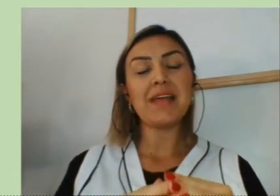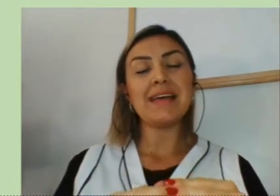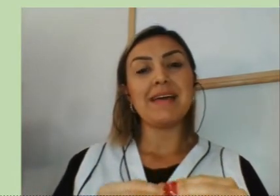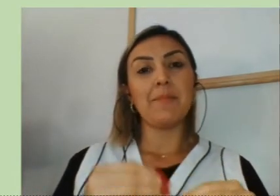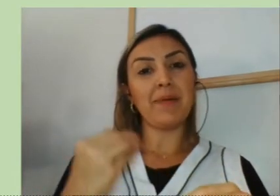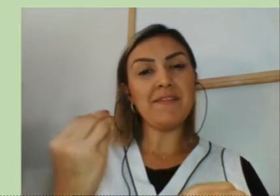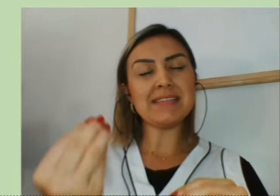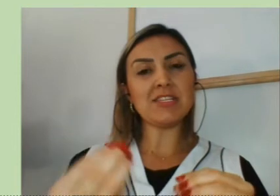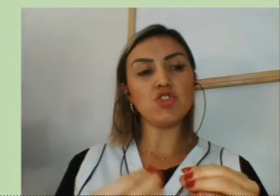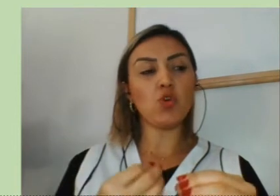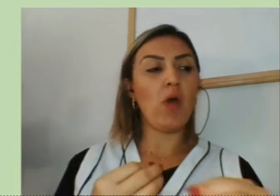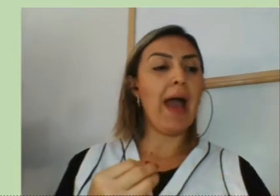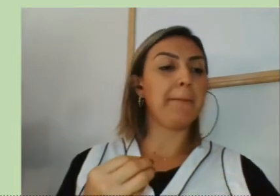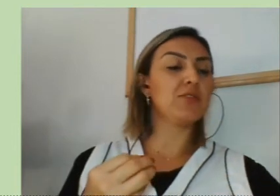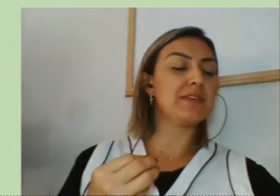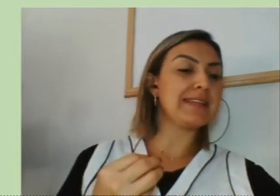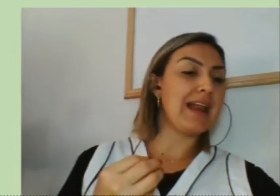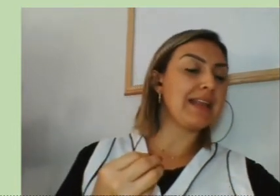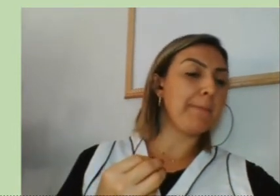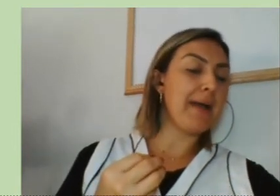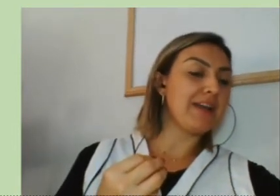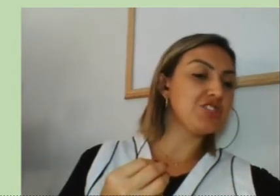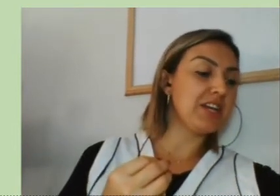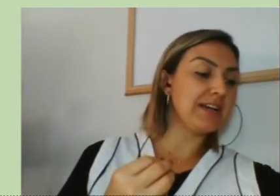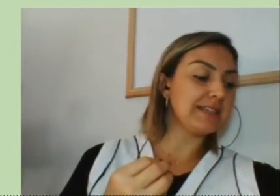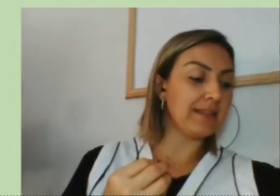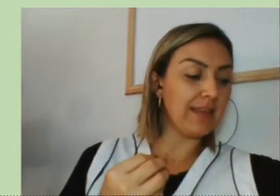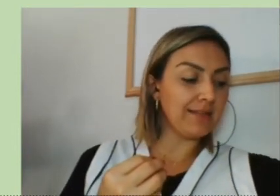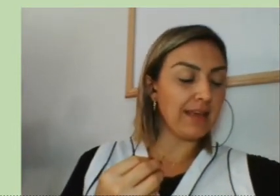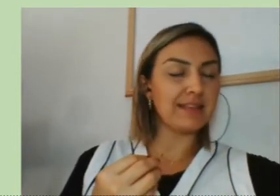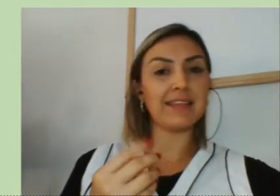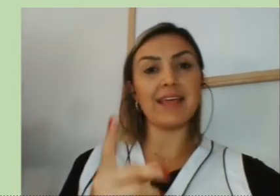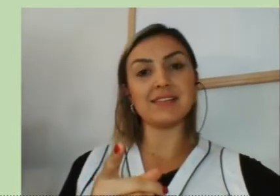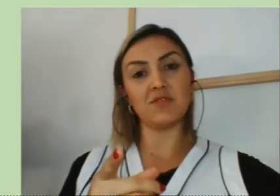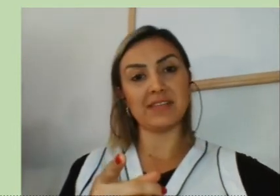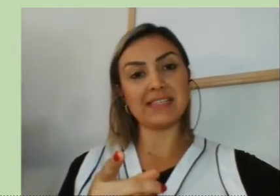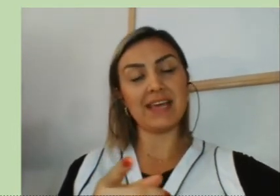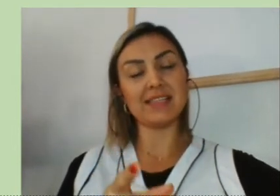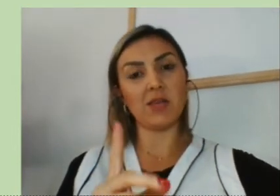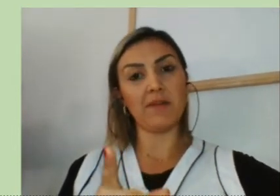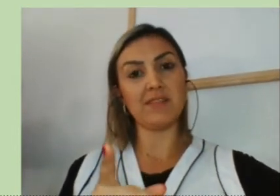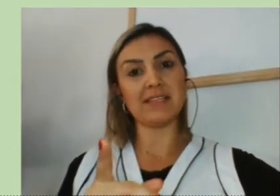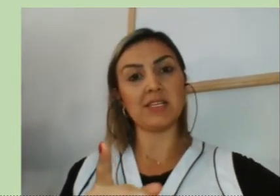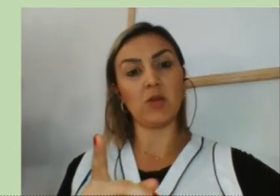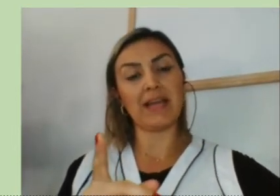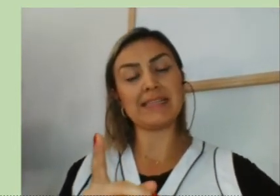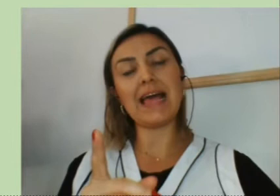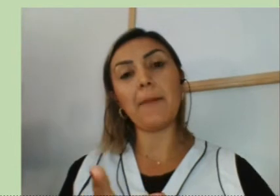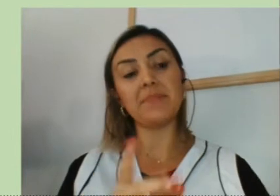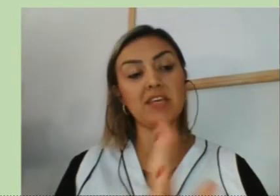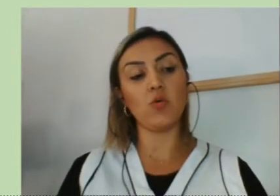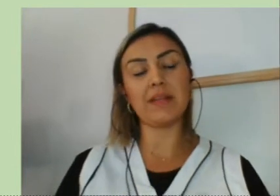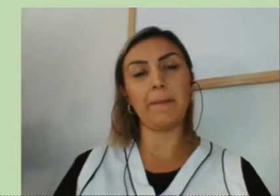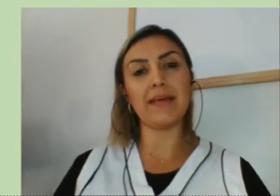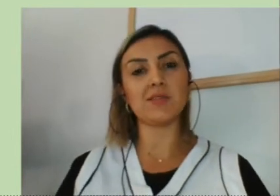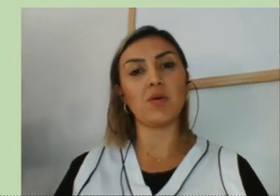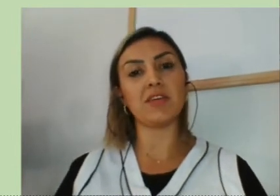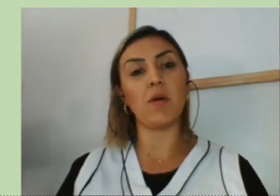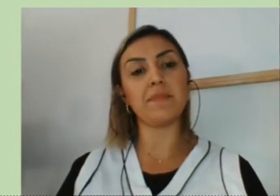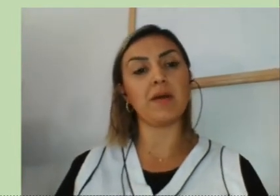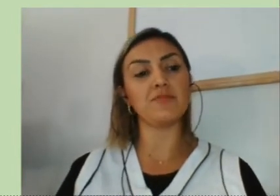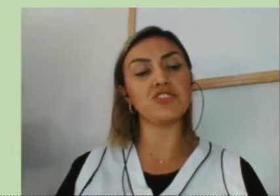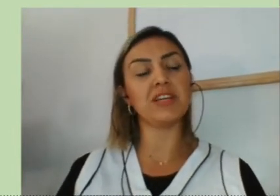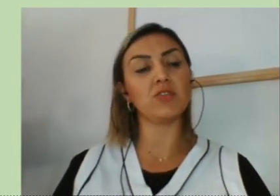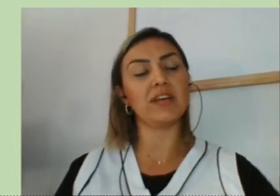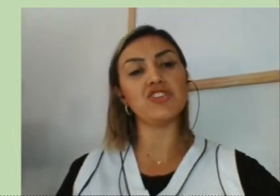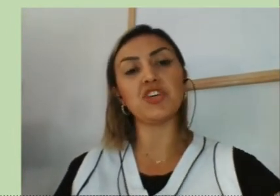Então, para fazer esse jogo rápido, que está lá na página 73 de vocês, só para vocês se localizar, e eu também estou aqui com